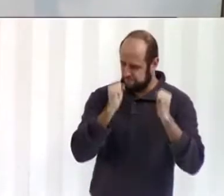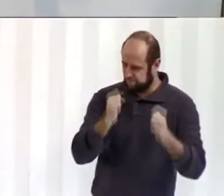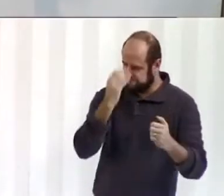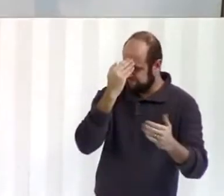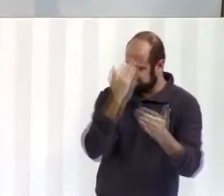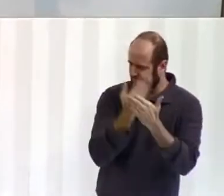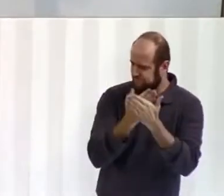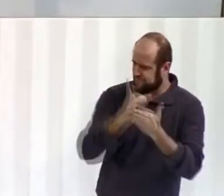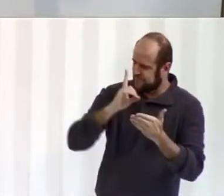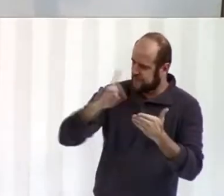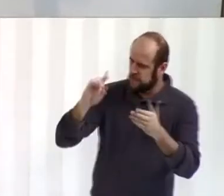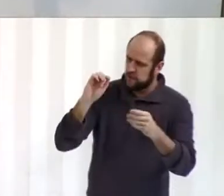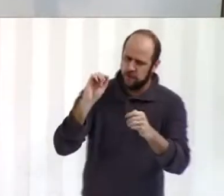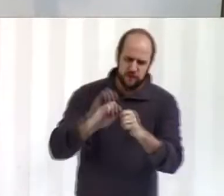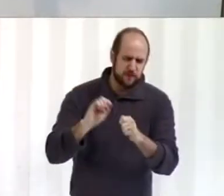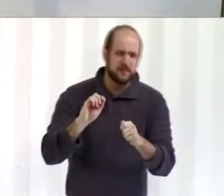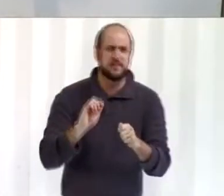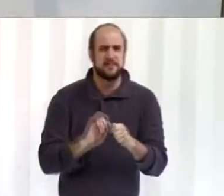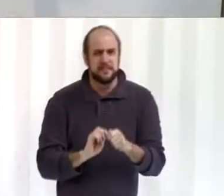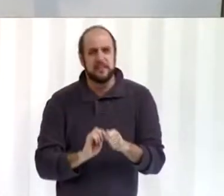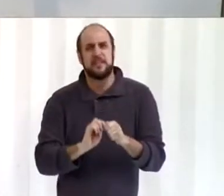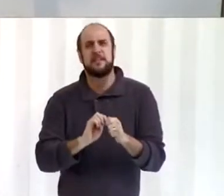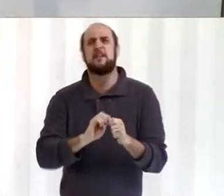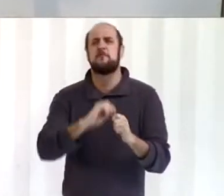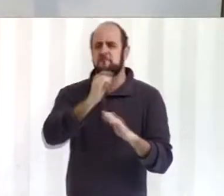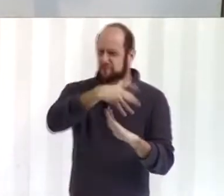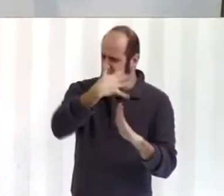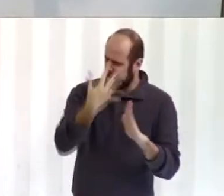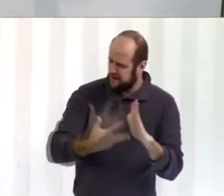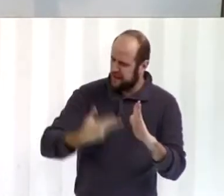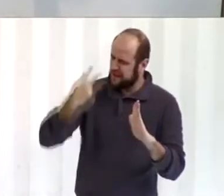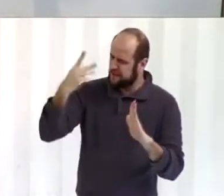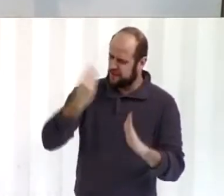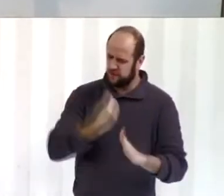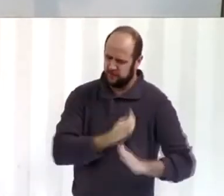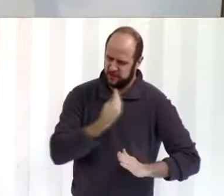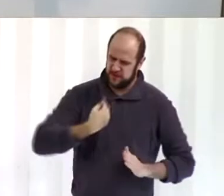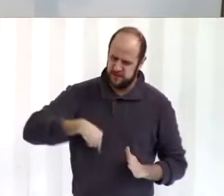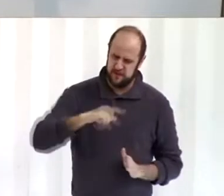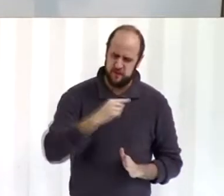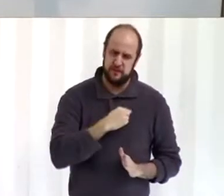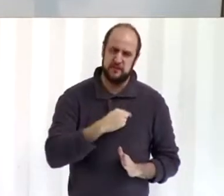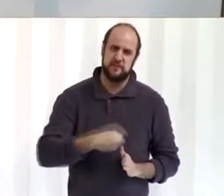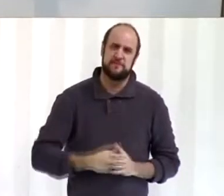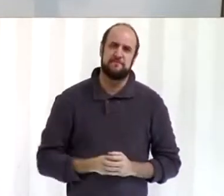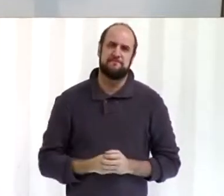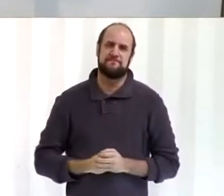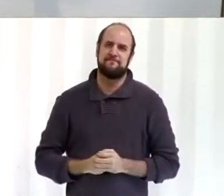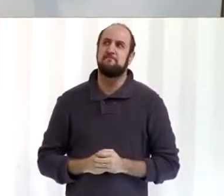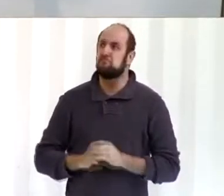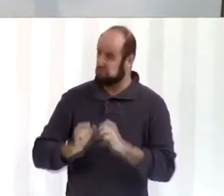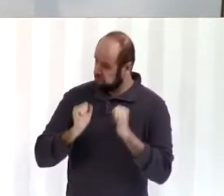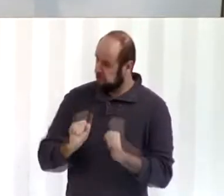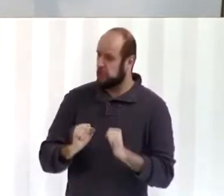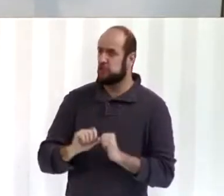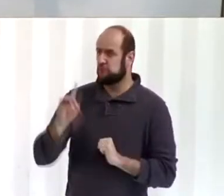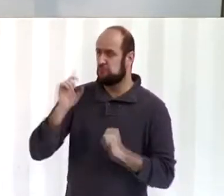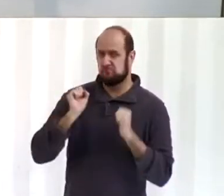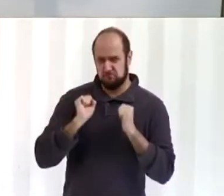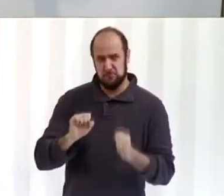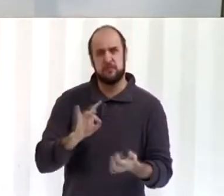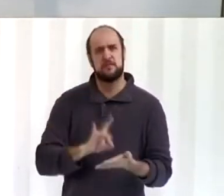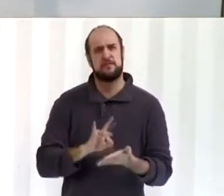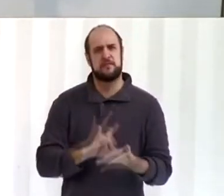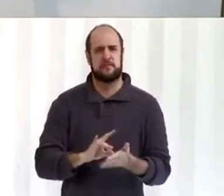pode realizar os seus milagres na nossa vida. Ele pode fazer isso.